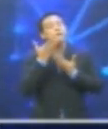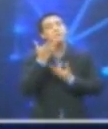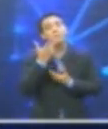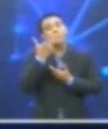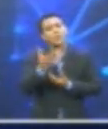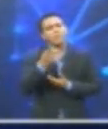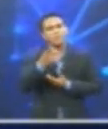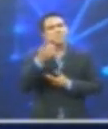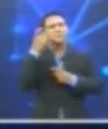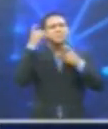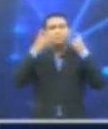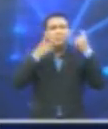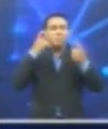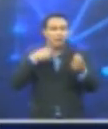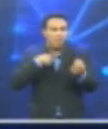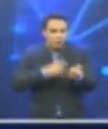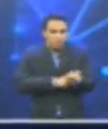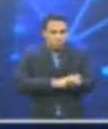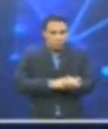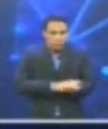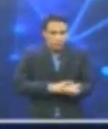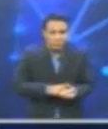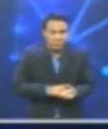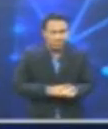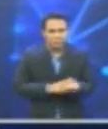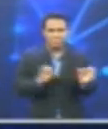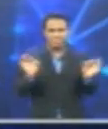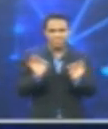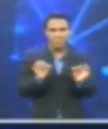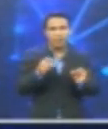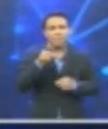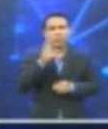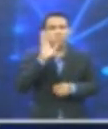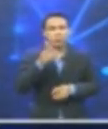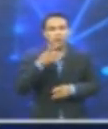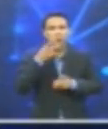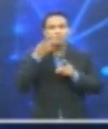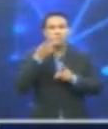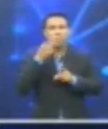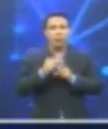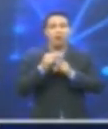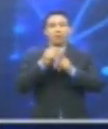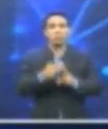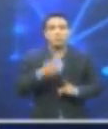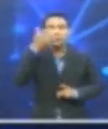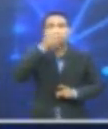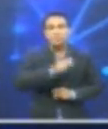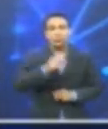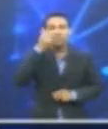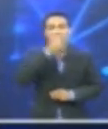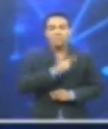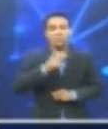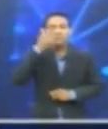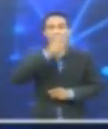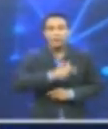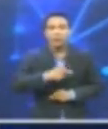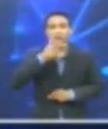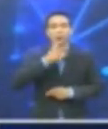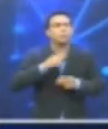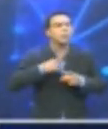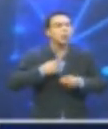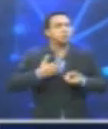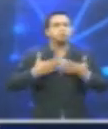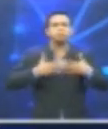preocupado com essa expressão nervosa, nervoso. É uma palavra que ele usa, repete, como posso a expressão dele próprio. Estou aqui